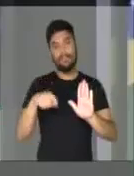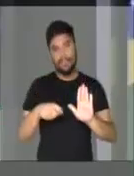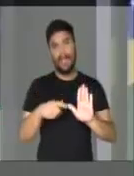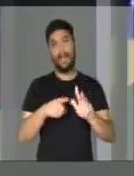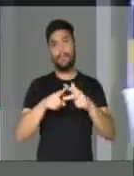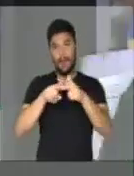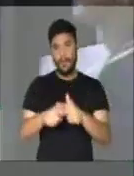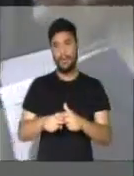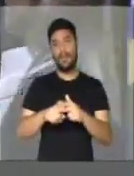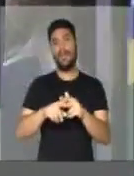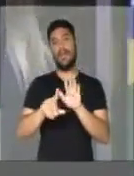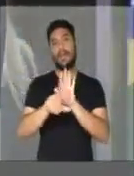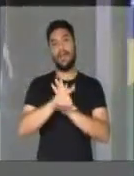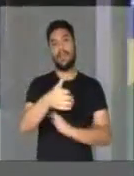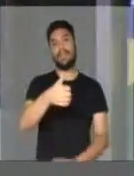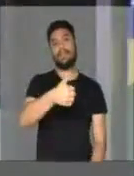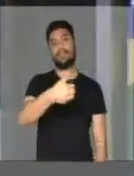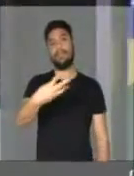identificadas na Lei